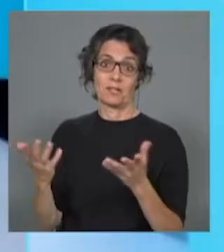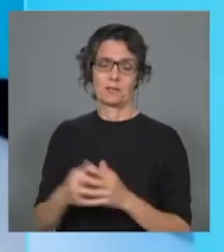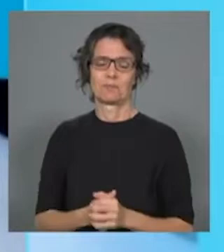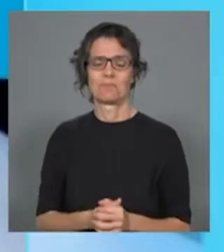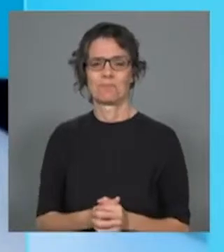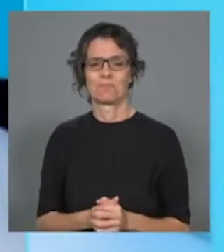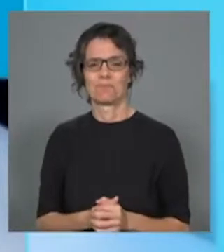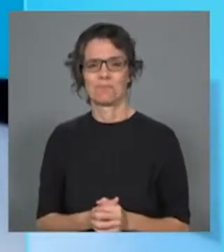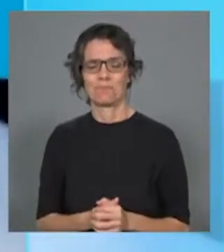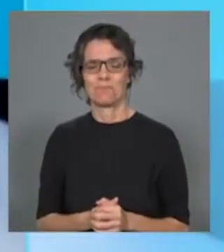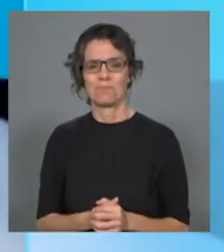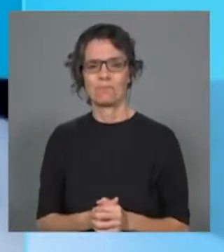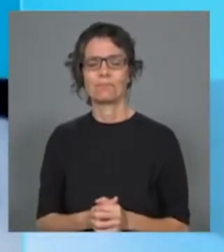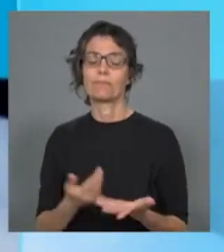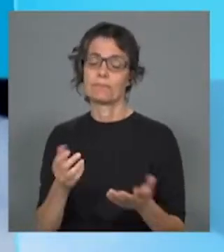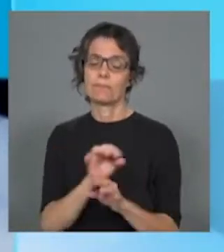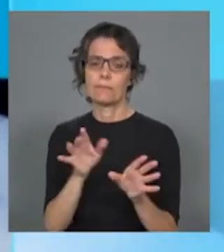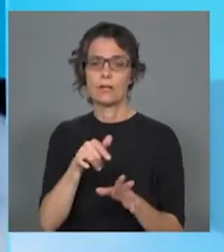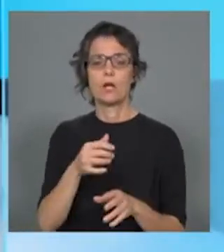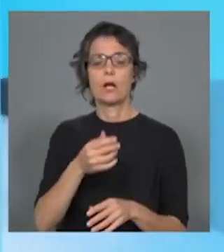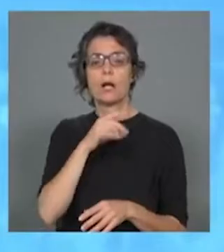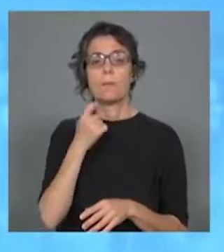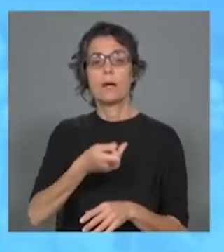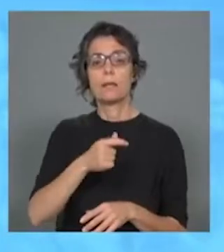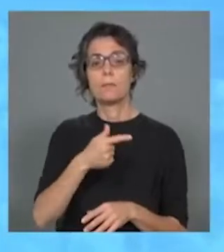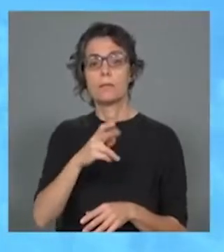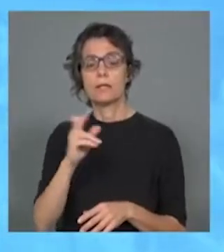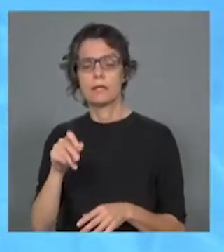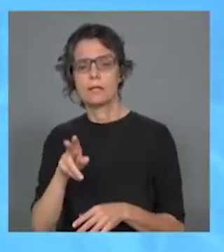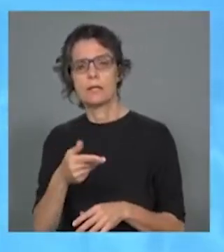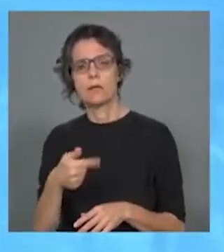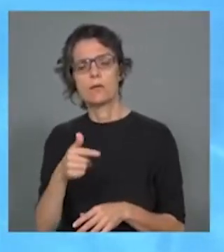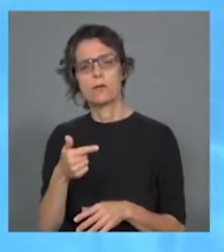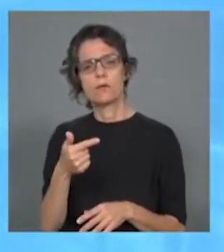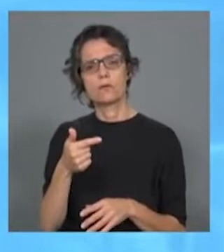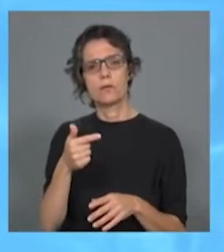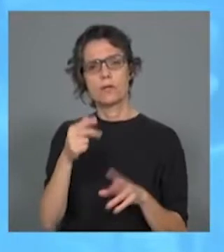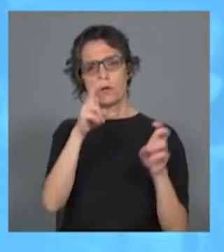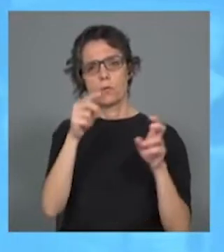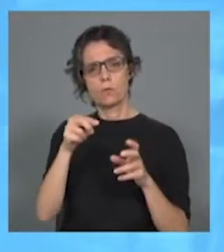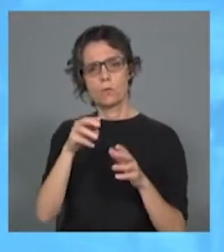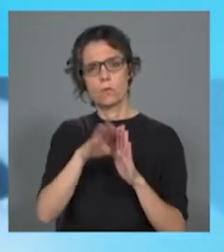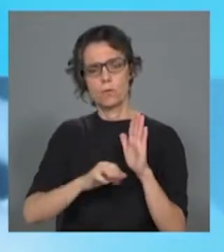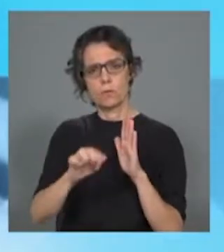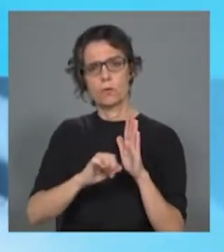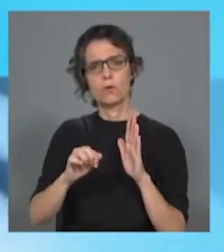Stilwell, começávamos este programa precisamente com uma rubrica da Fundação Ajuda à Igreja que Sofre, em